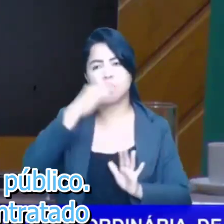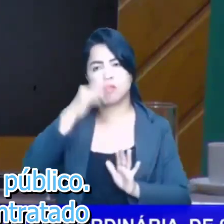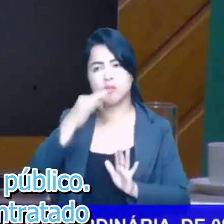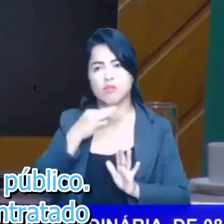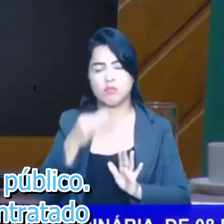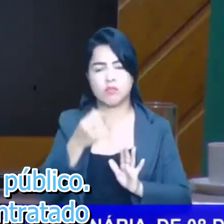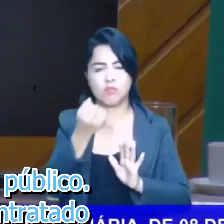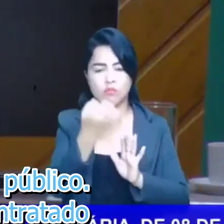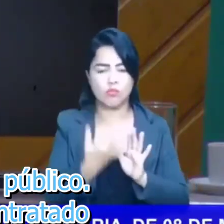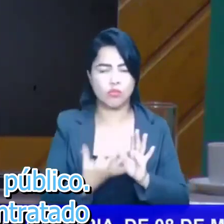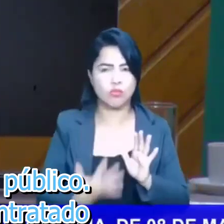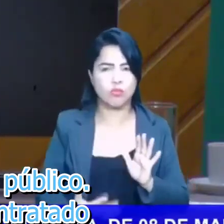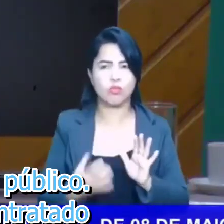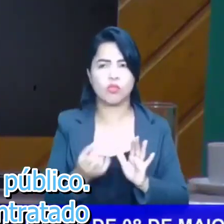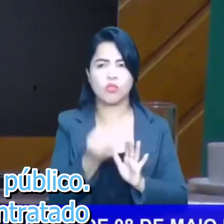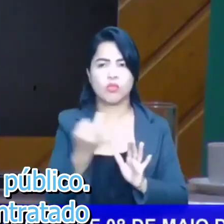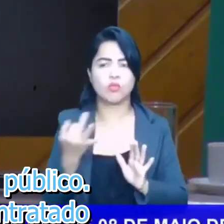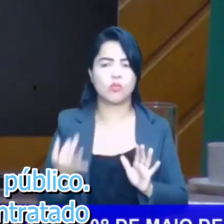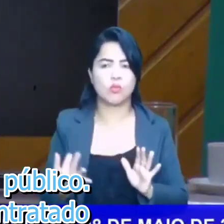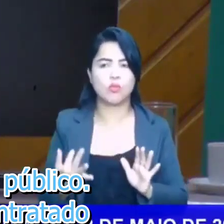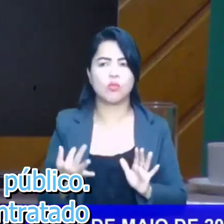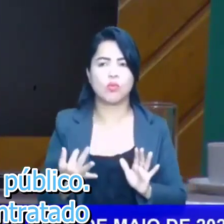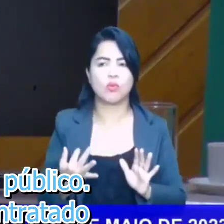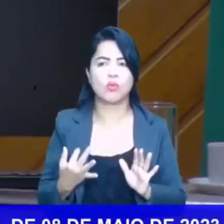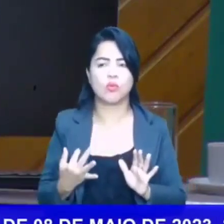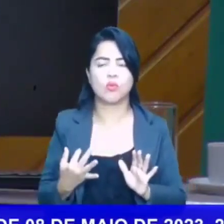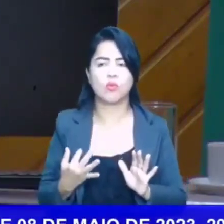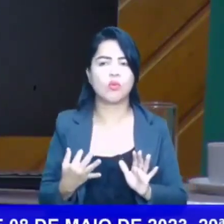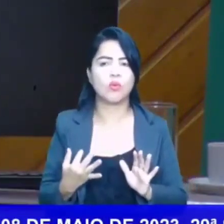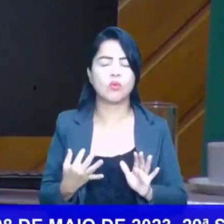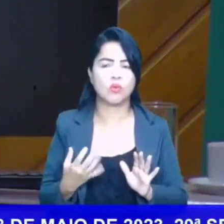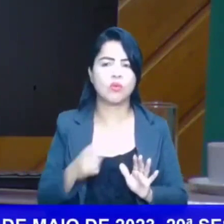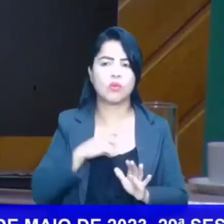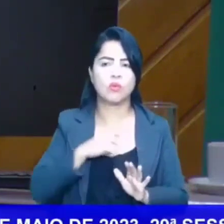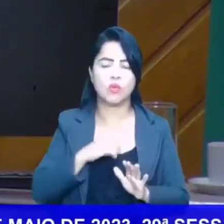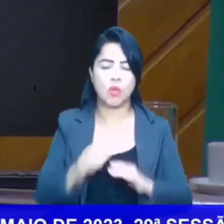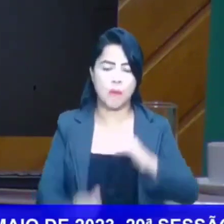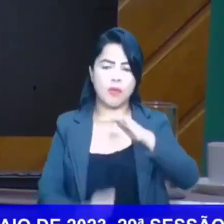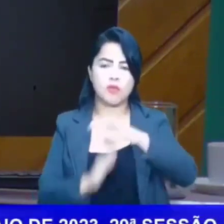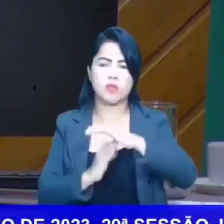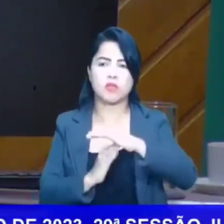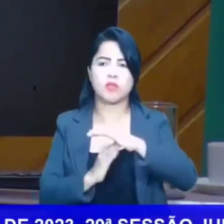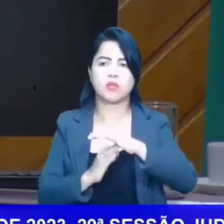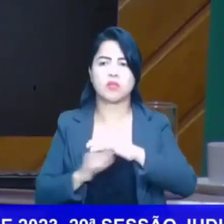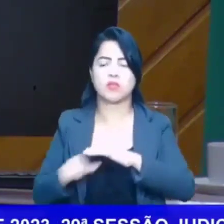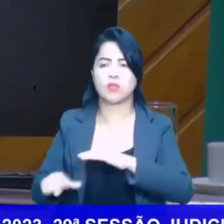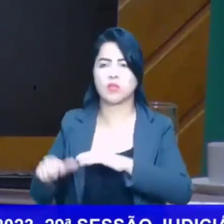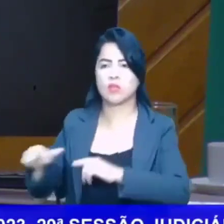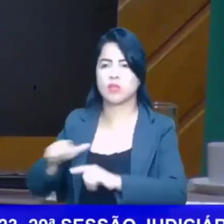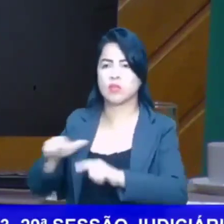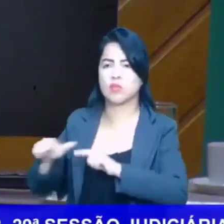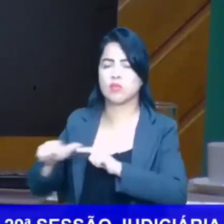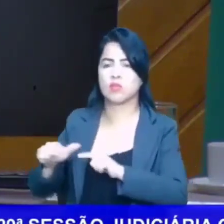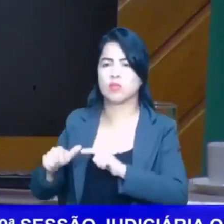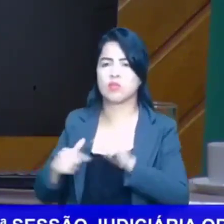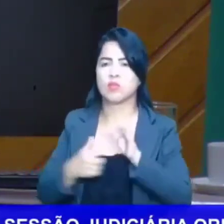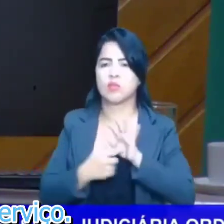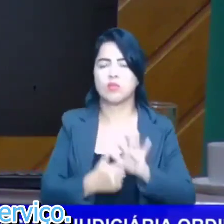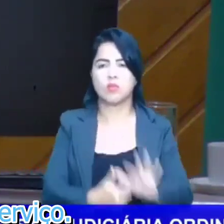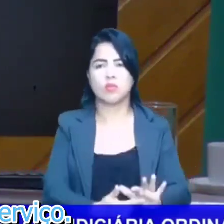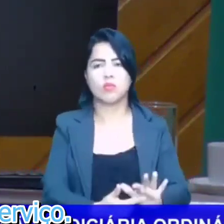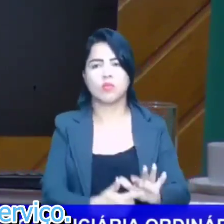da justificativa do preço contratado é para limitar que o prestador de contas